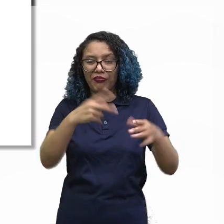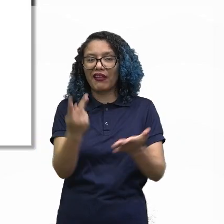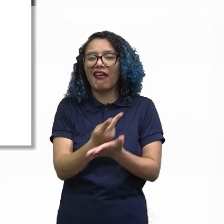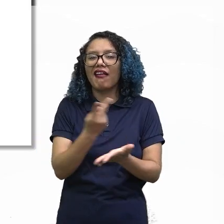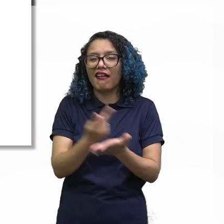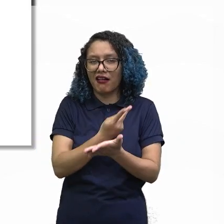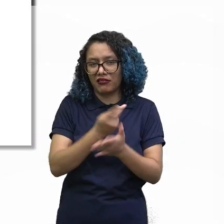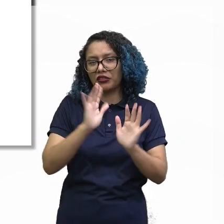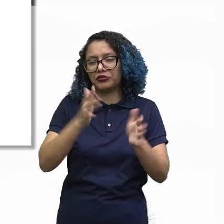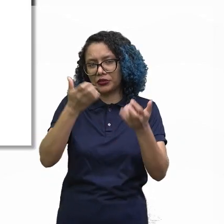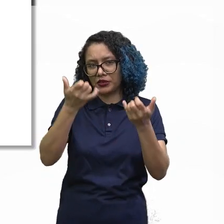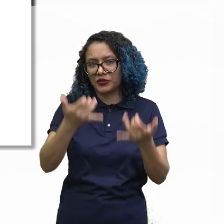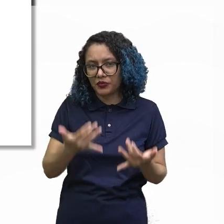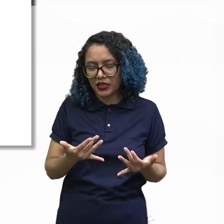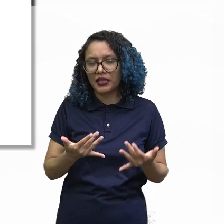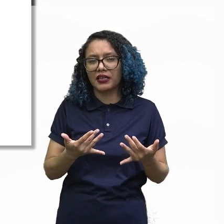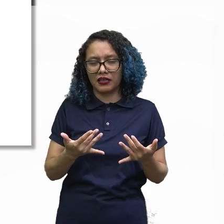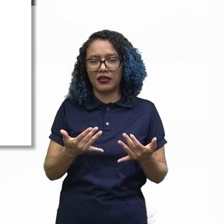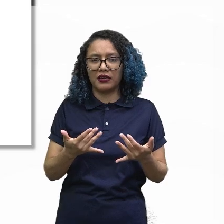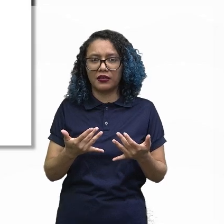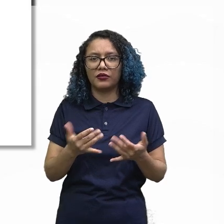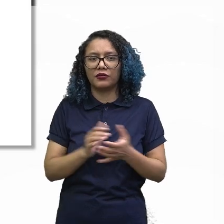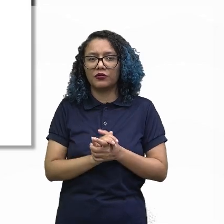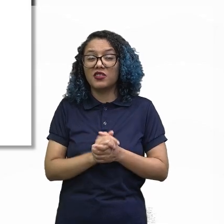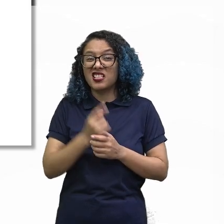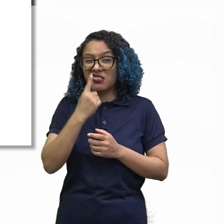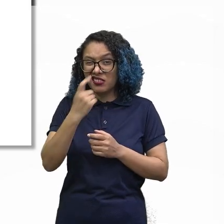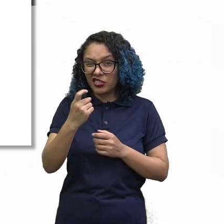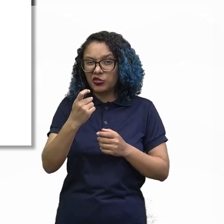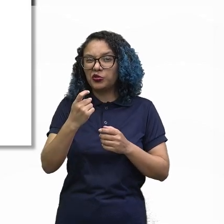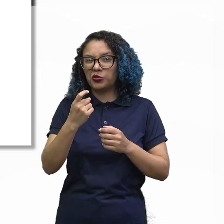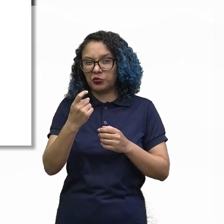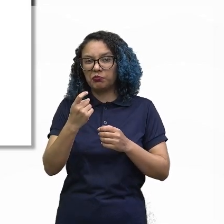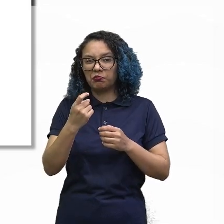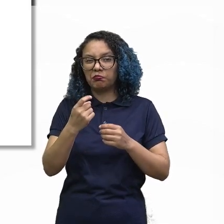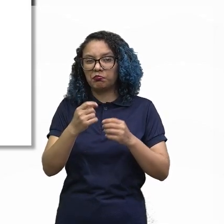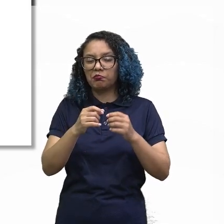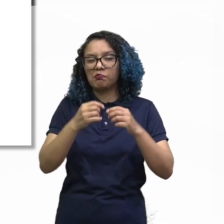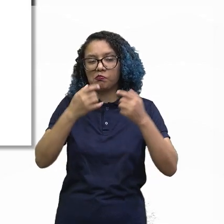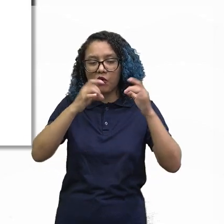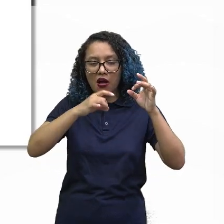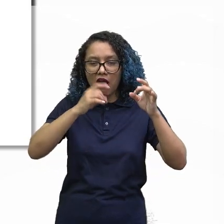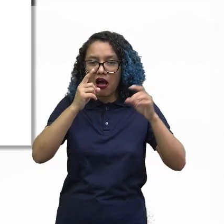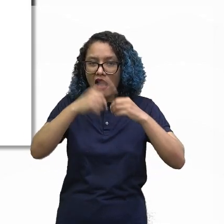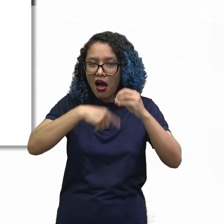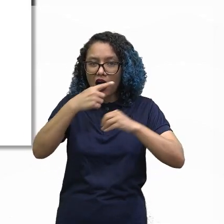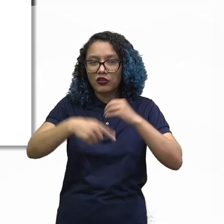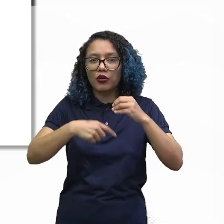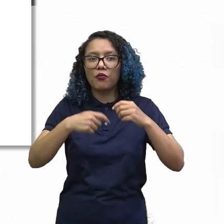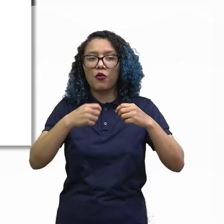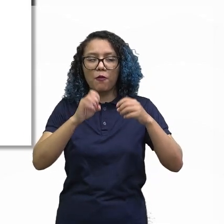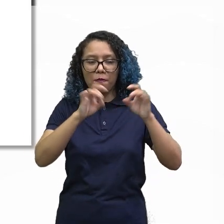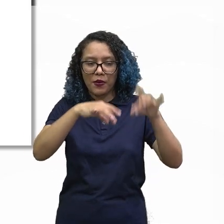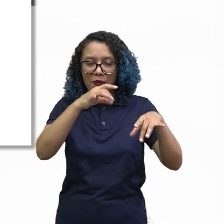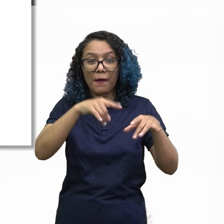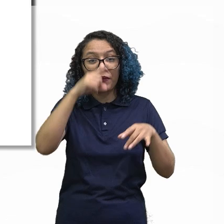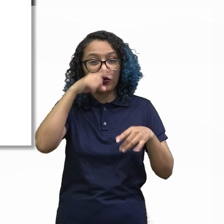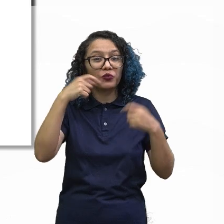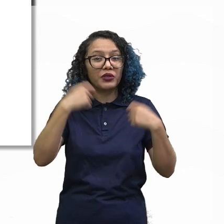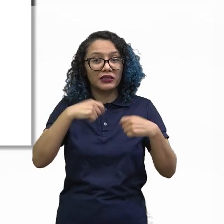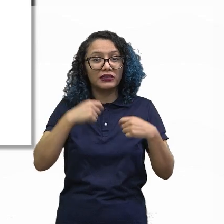comentei anteriormente, né? O lixo atômico é perigoso e ele tem que ser descartado de forma correta e